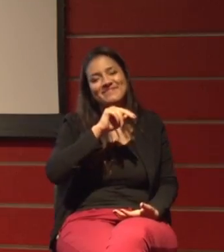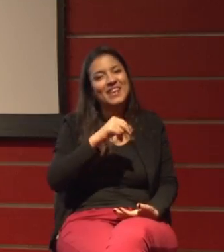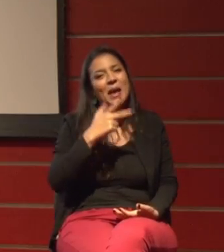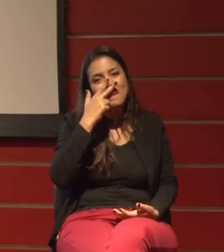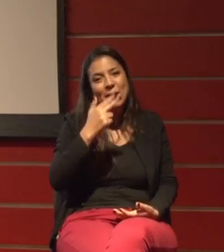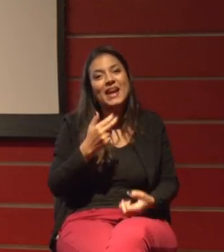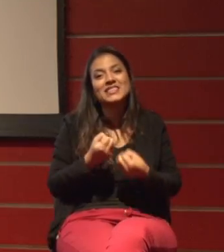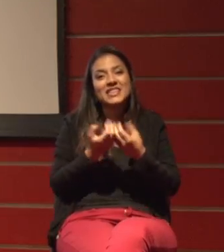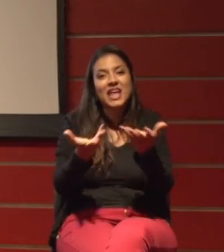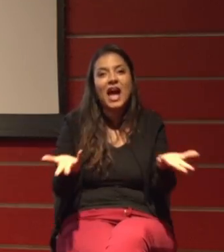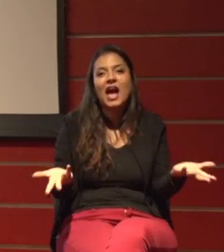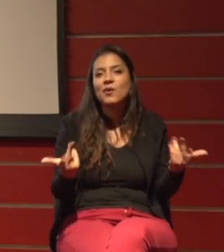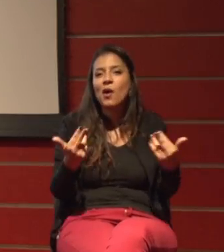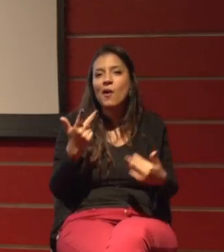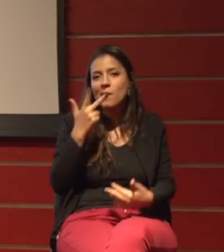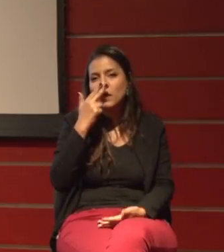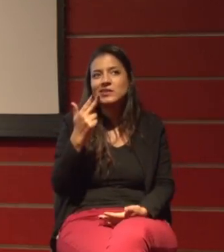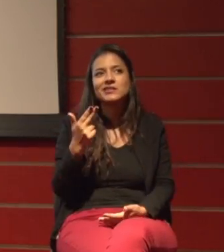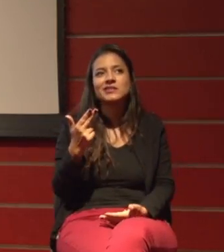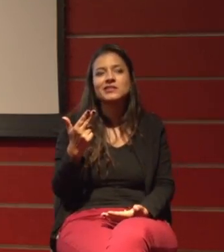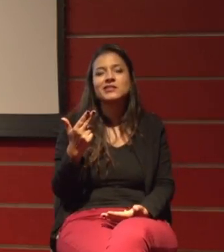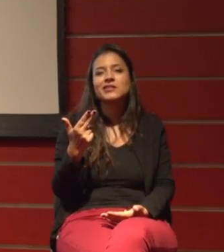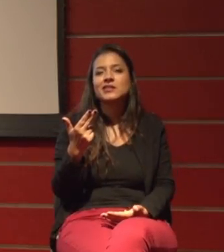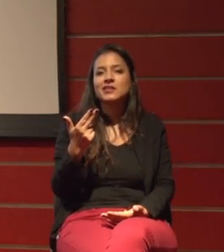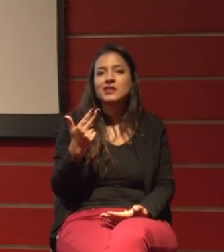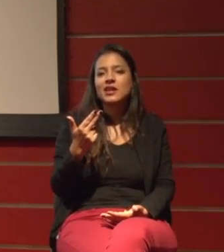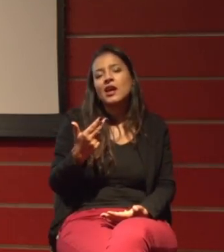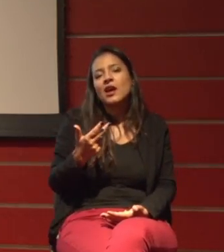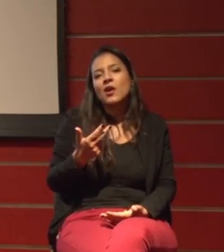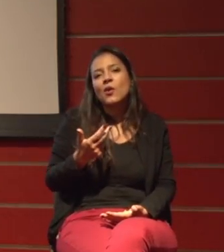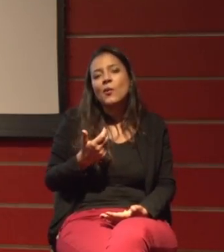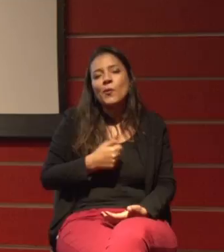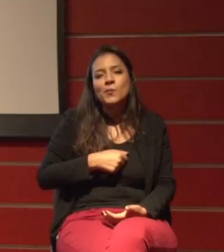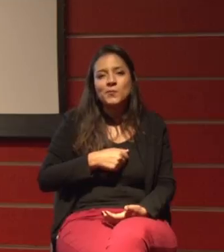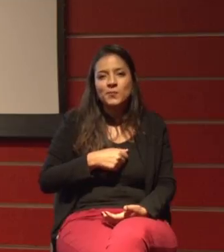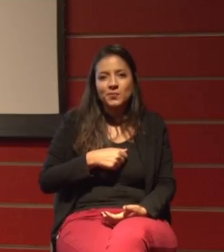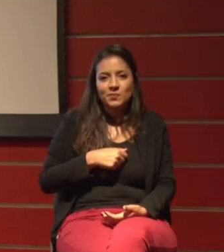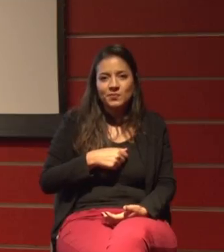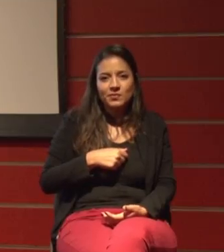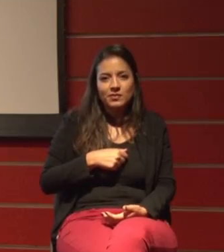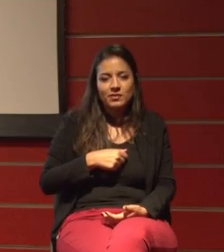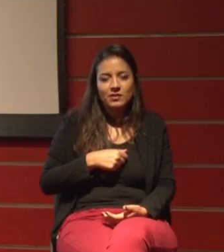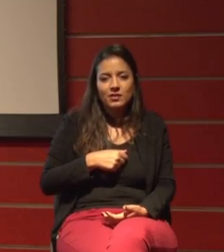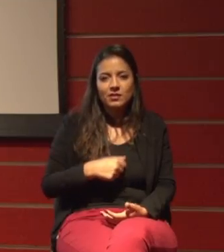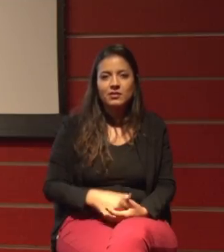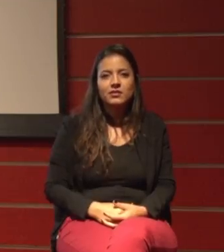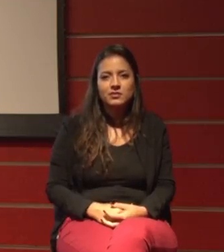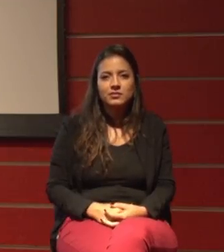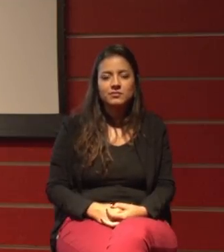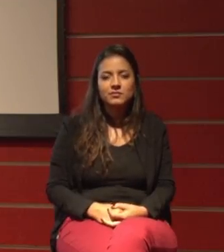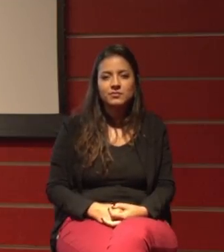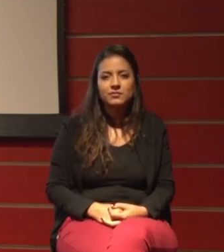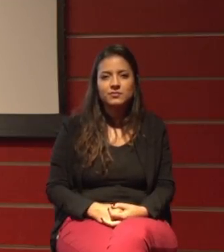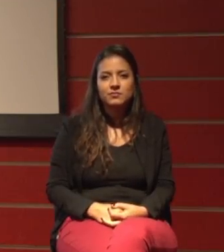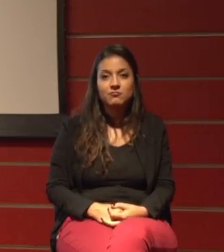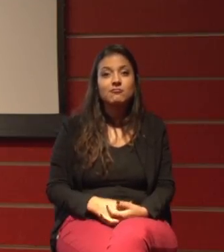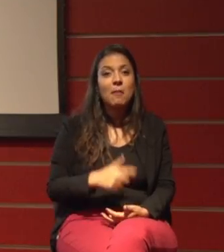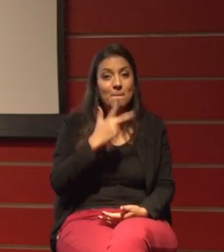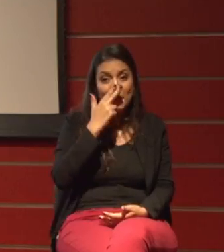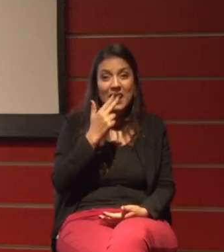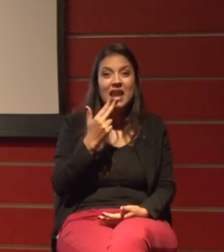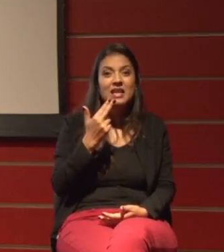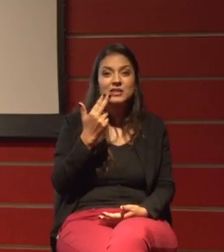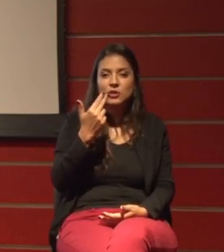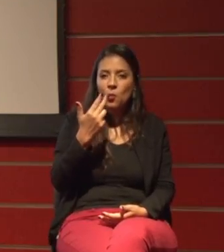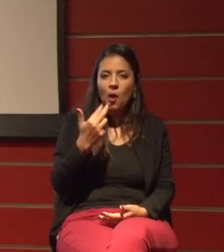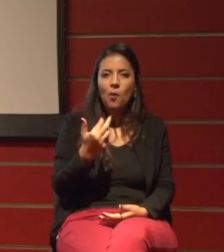se ele fornecesse uma chave né que fizesse eh uma chave que que abrisse portas